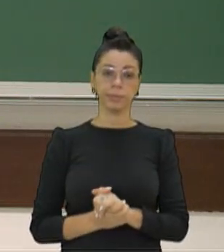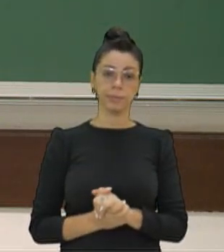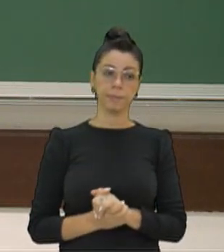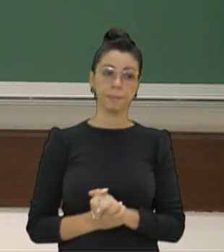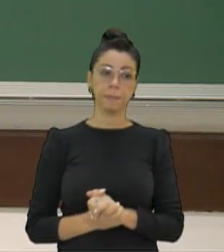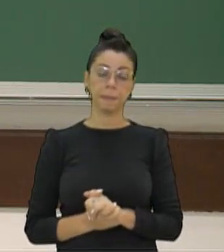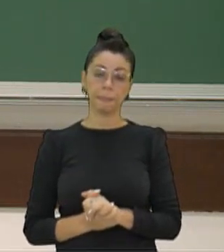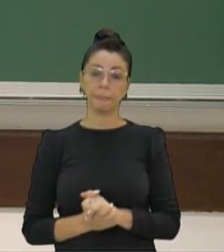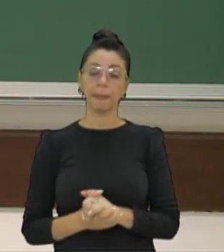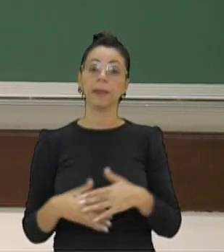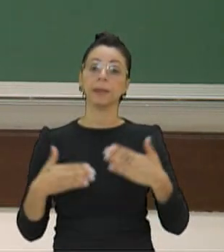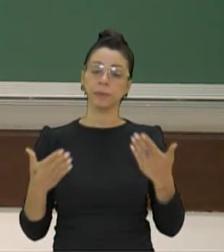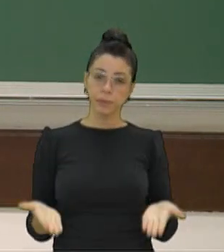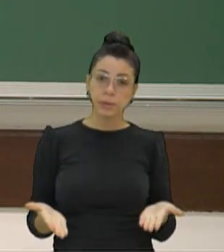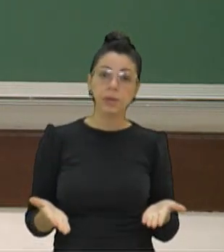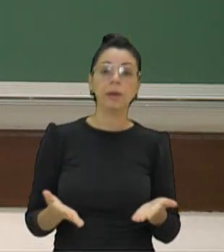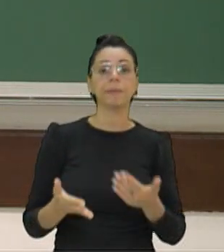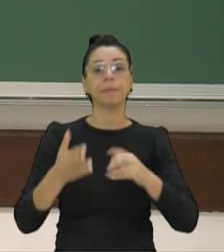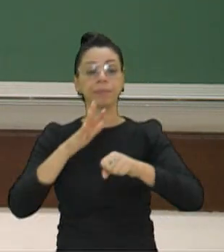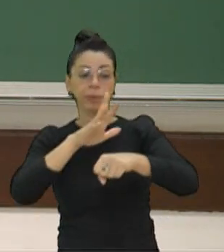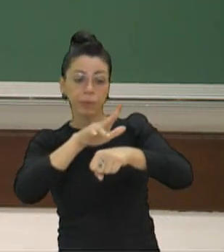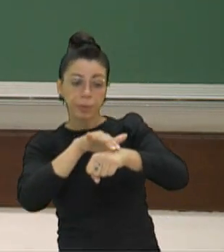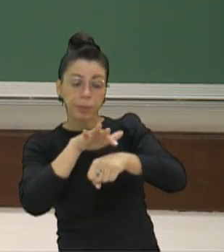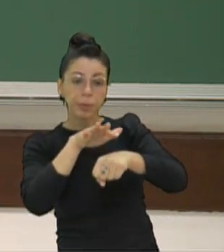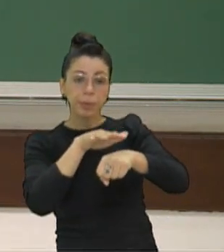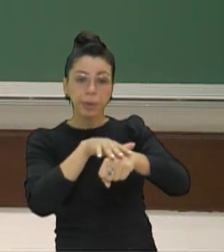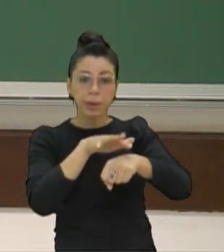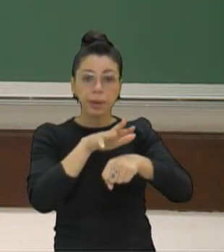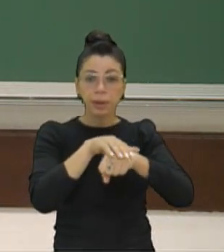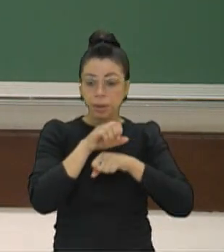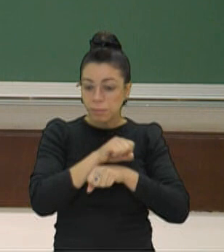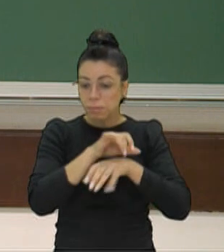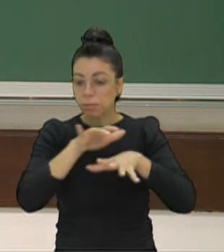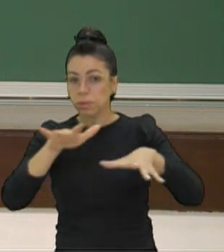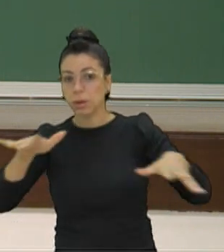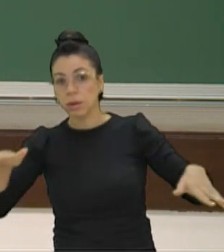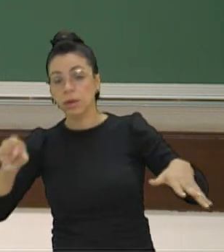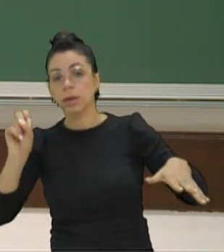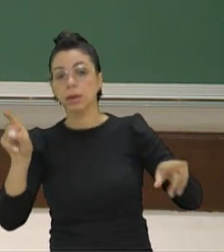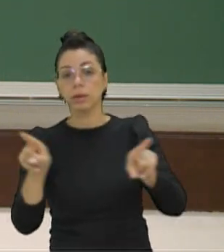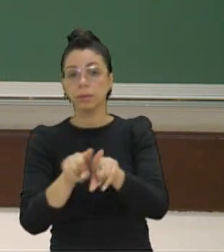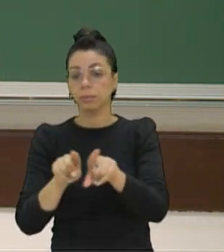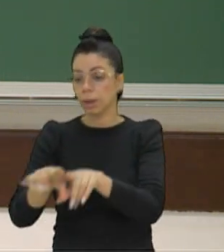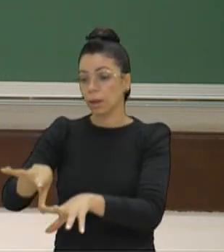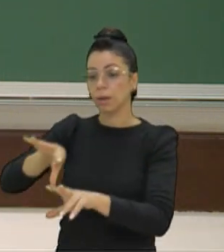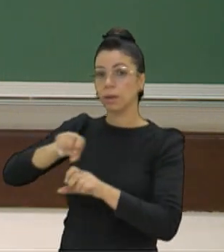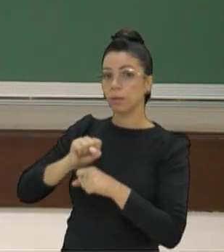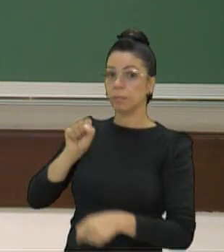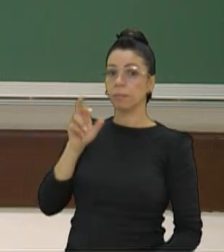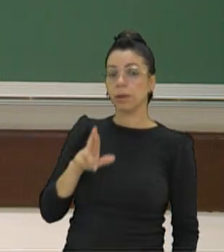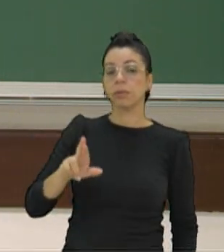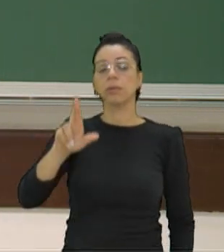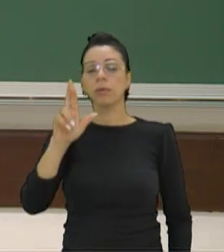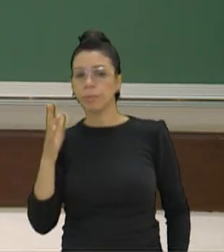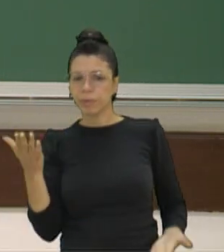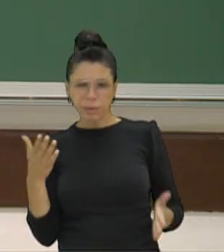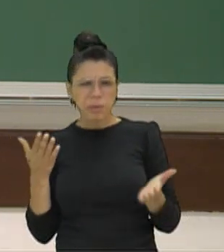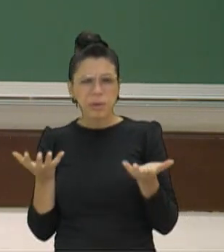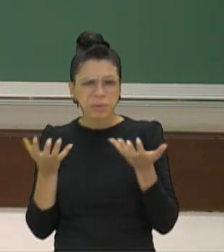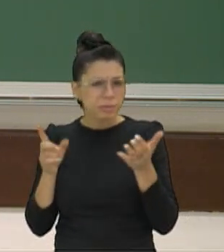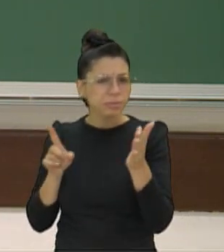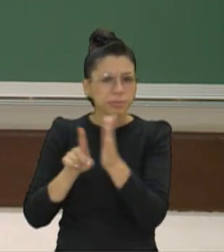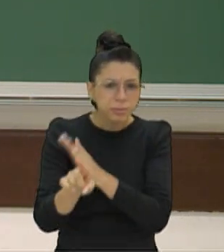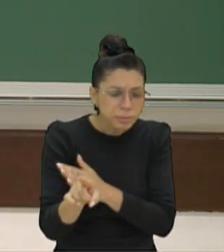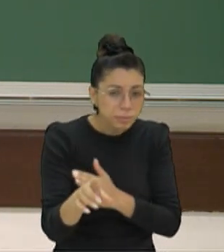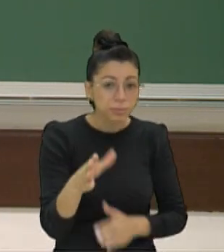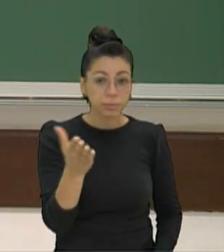Tá, até aqui a gente falou de algumas doenças transmitidas aí pelo ar, né, contaminado. Agora eu quero te fazer uma pergunta.